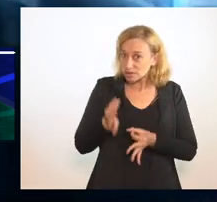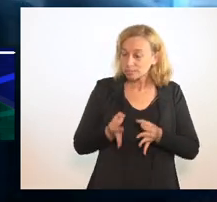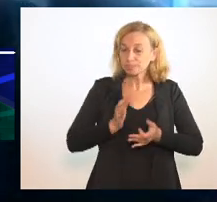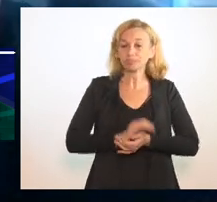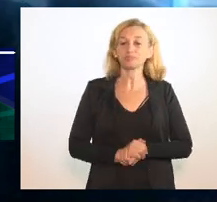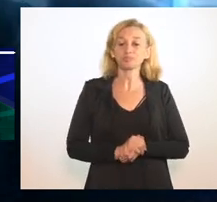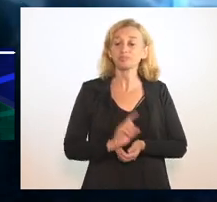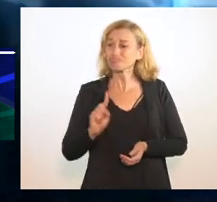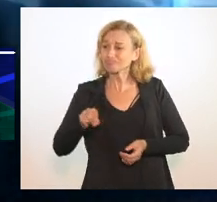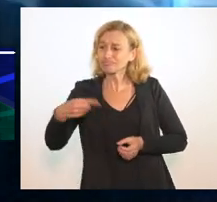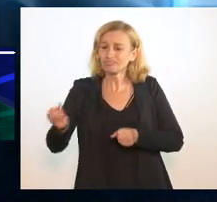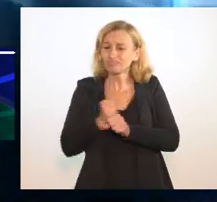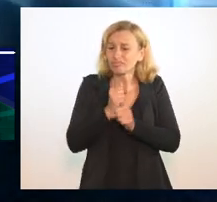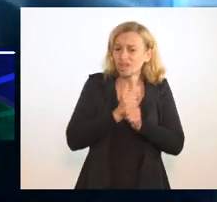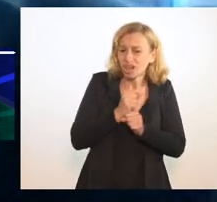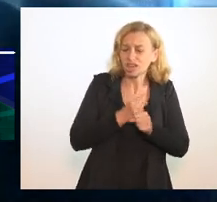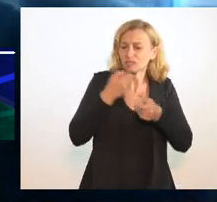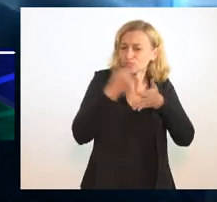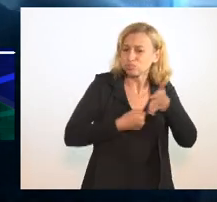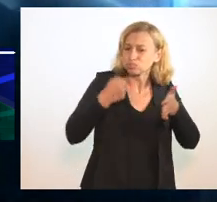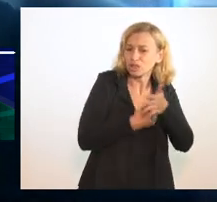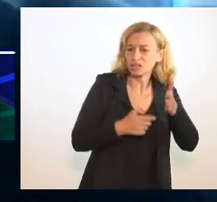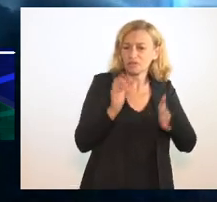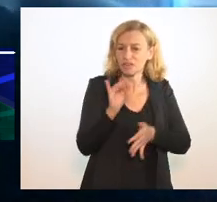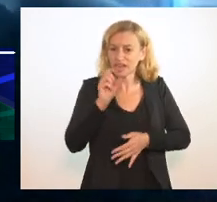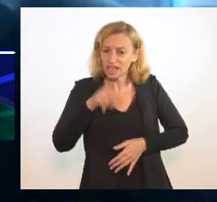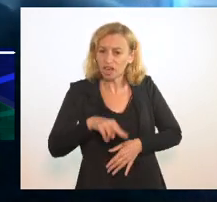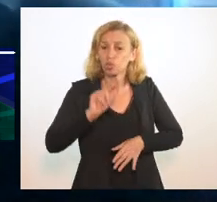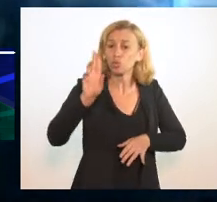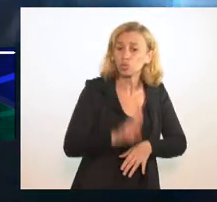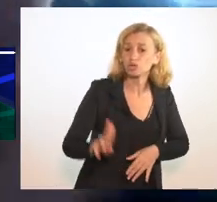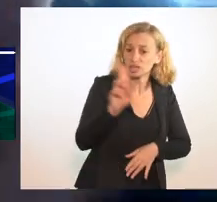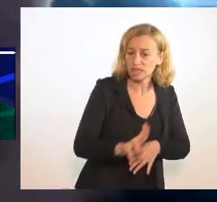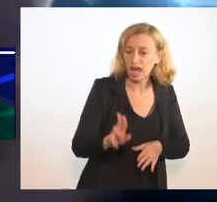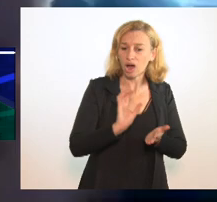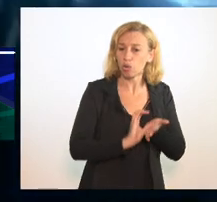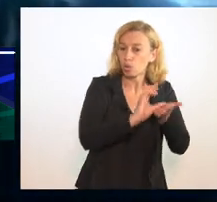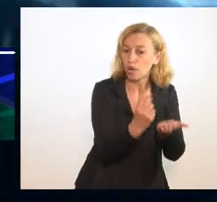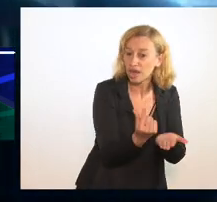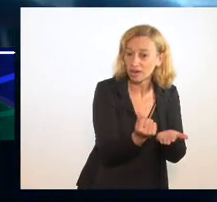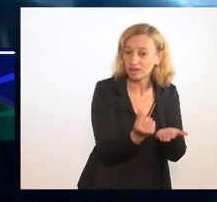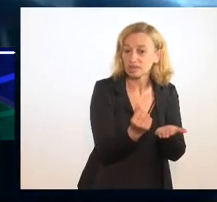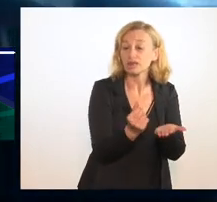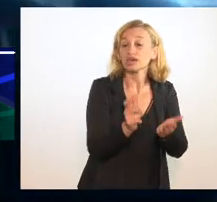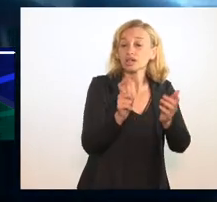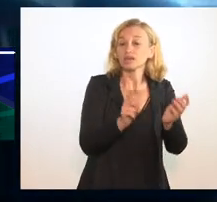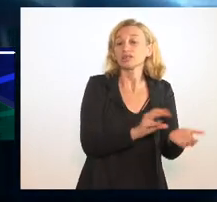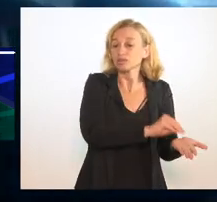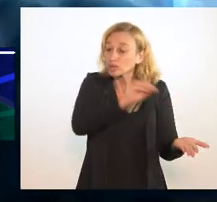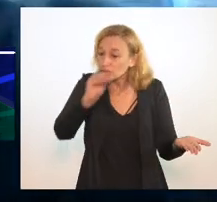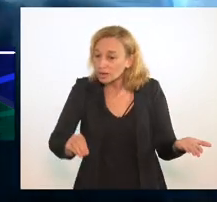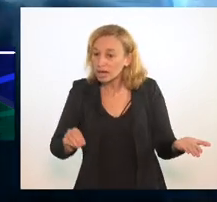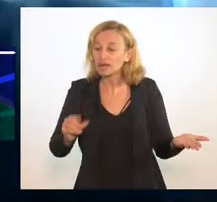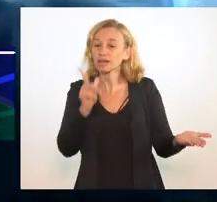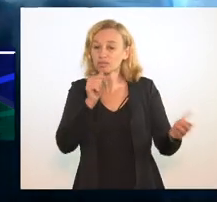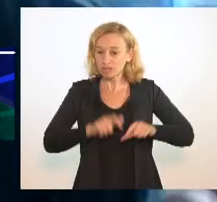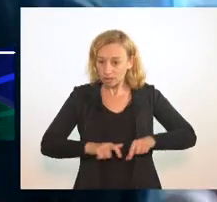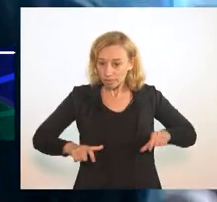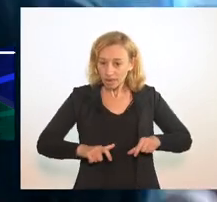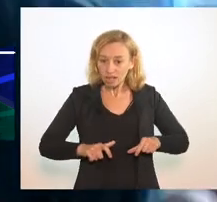nosso, depois de tantos anos brigando com o FECAM, usar o recurso para saneamento, que foi o que a gente definiu na